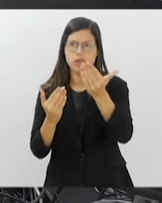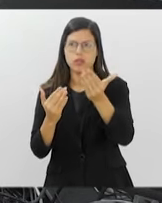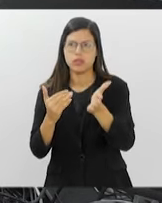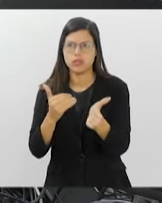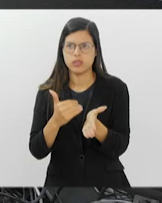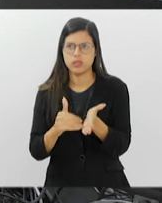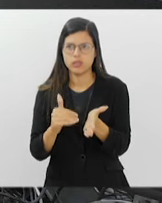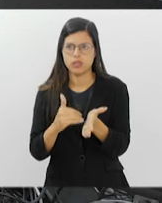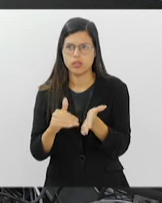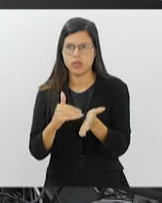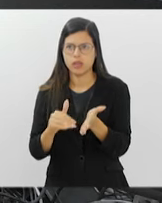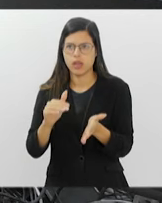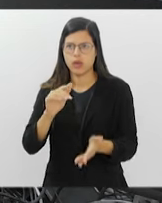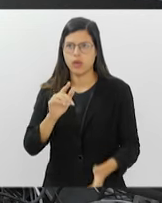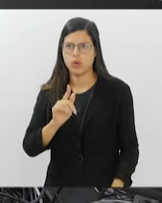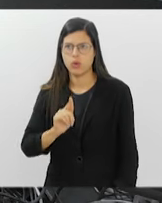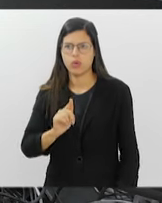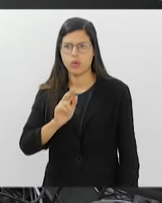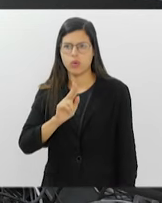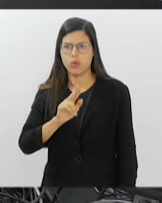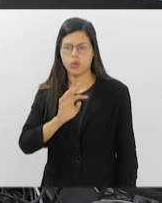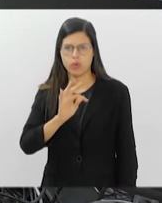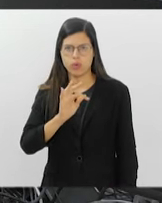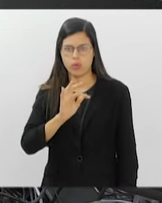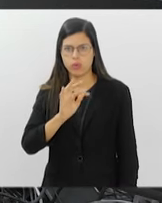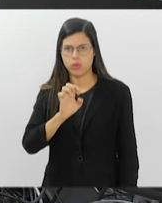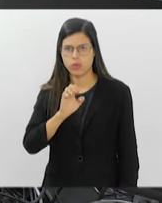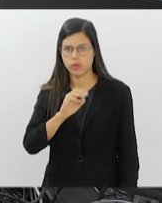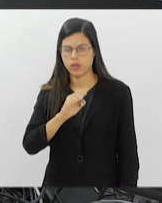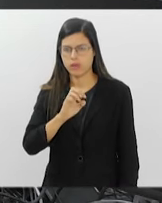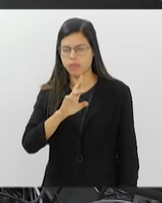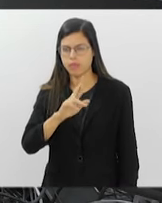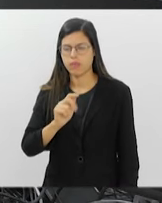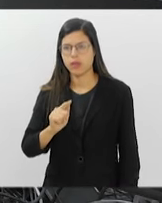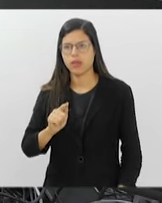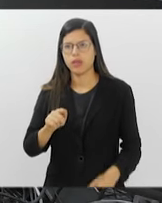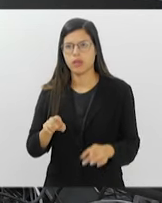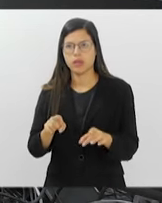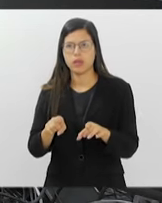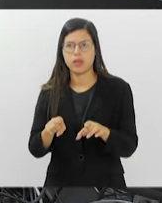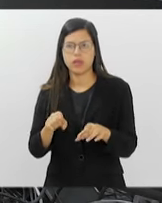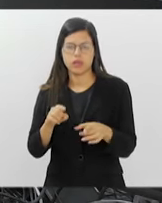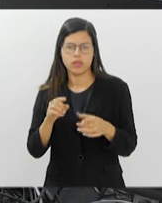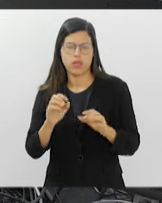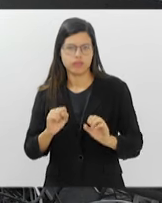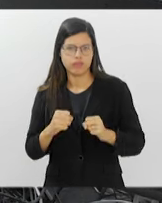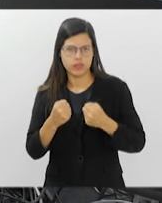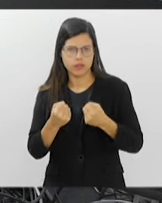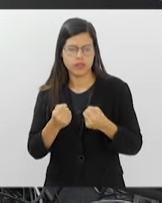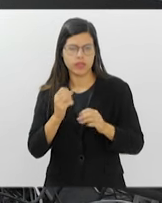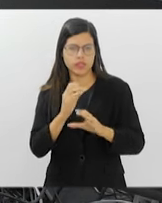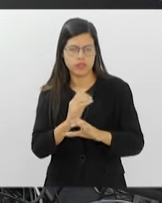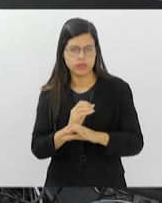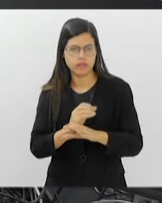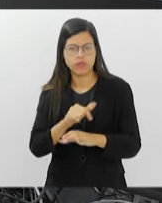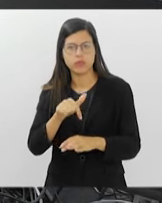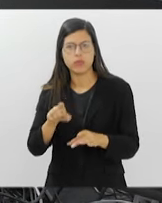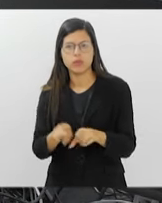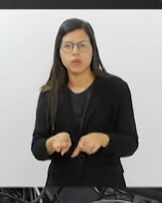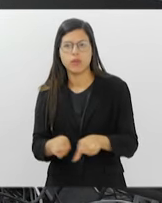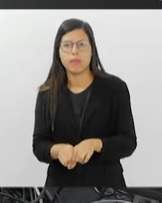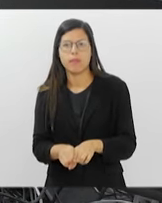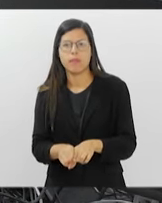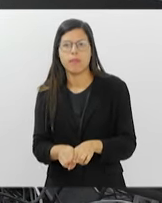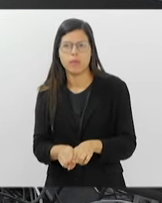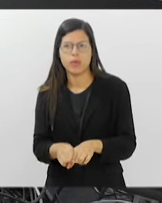secretário Gutemberg da Defesa Civil também o Coronel Leandro que até o dias era o